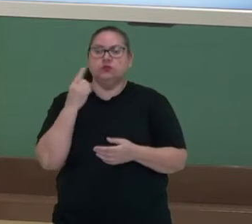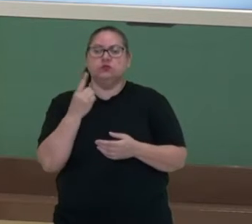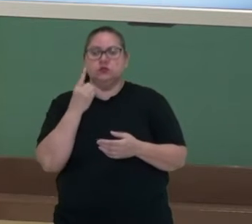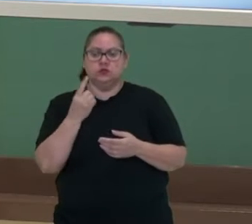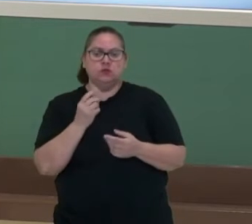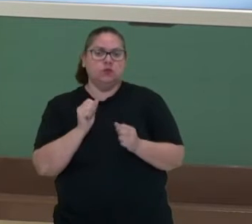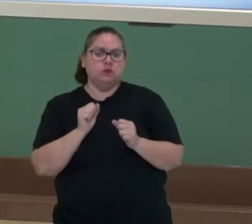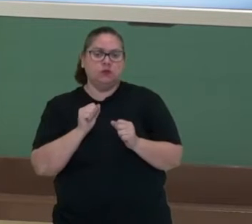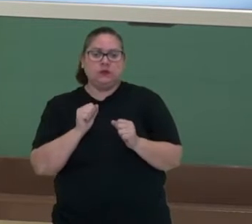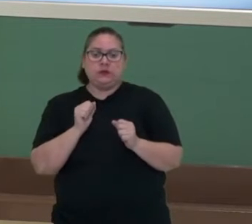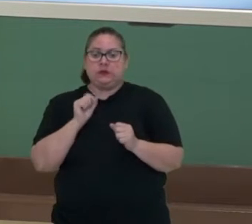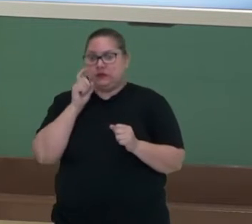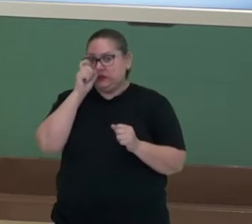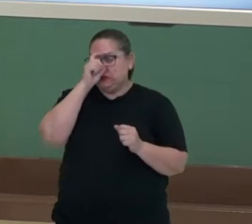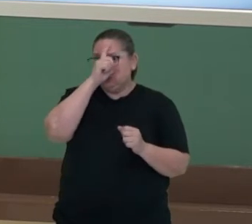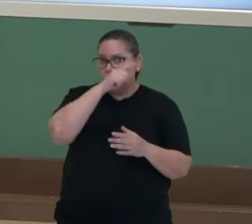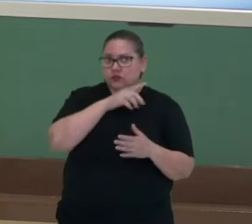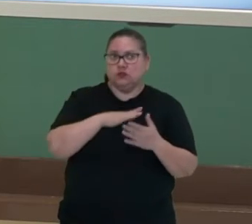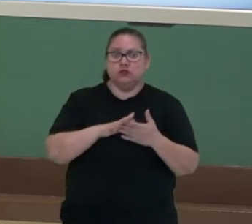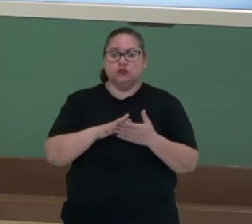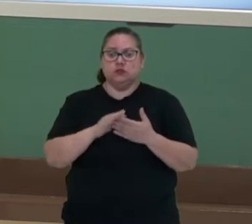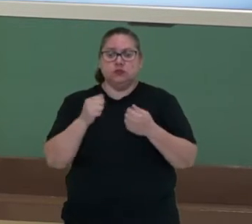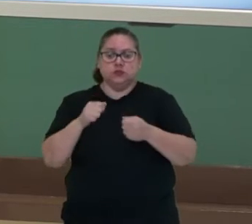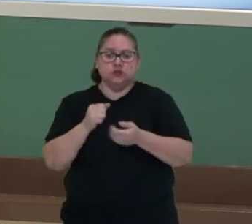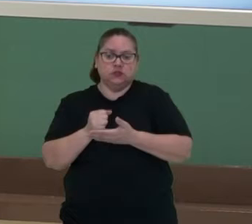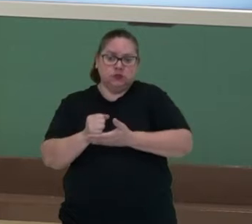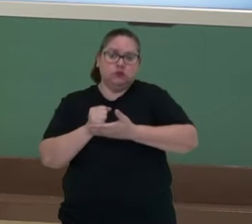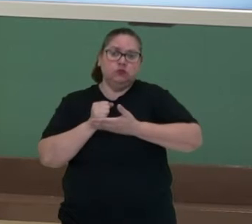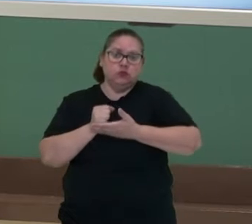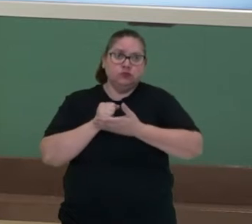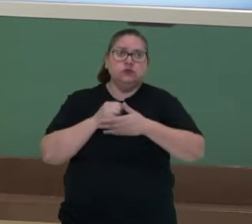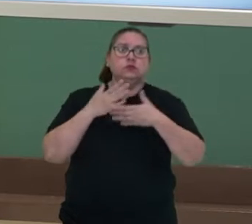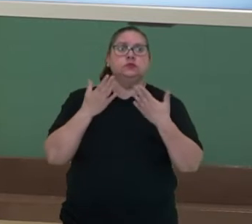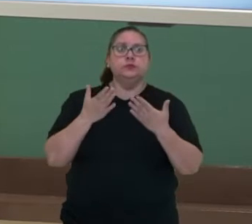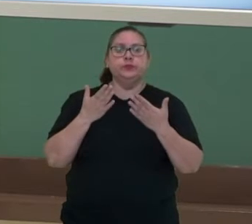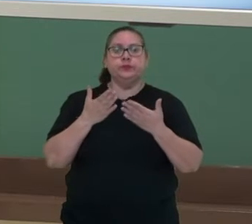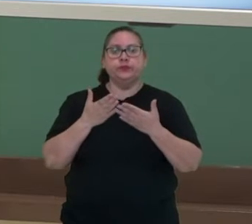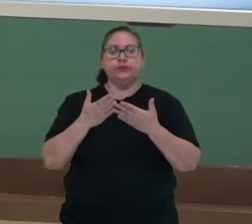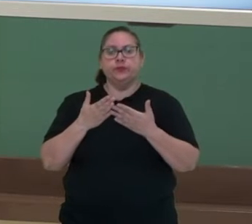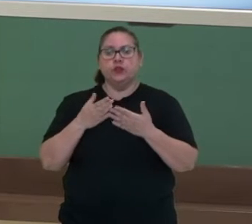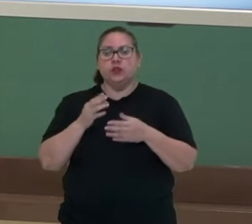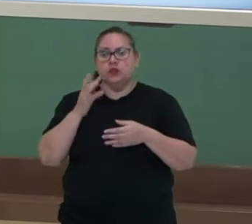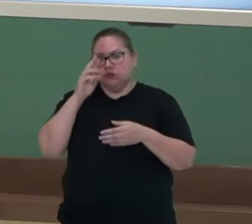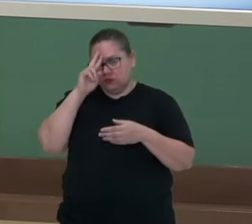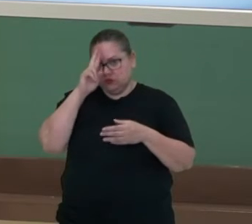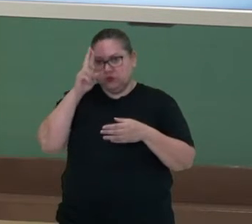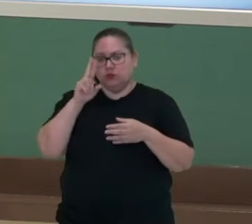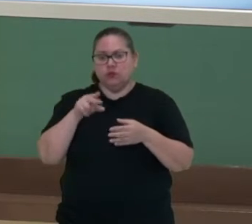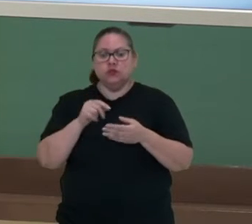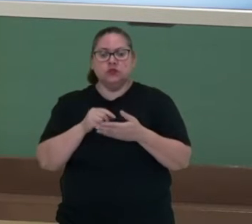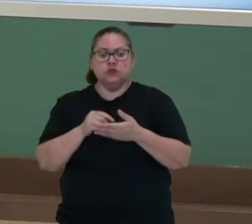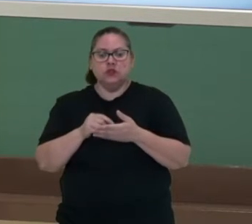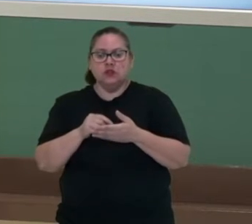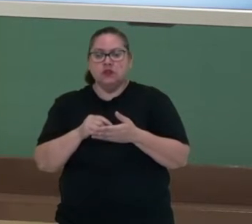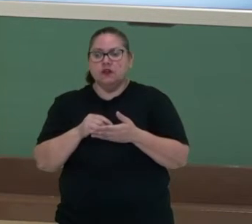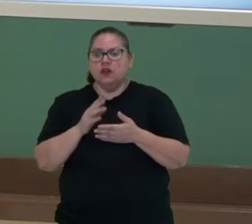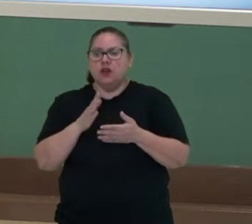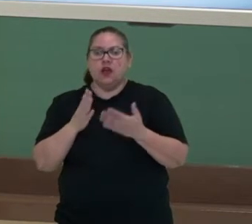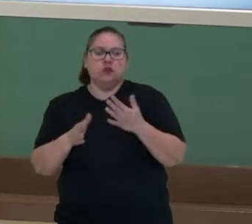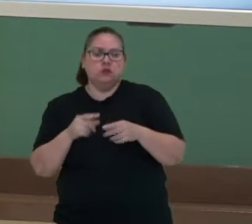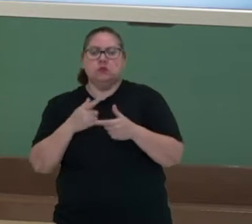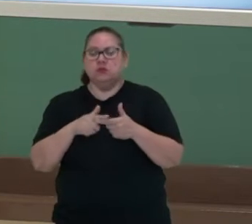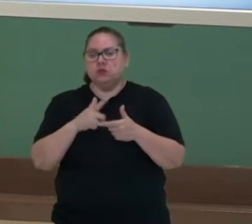ele pode não dar conta de todas essas responsabilidades, e é claro, o chefe de turma, né, ele pode se ausentar por